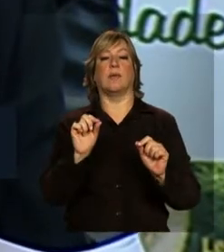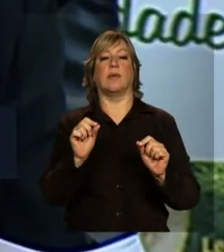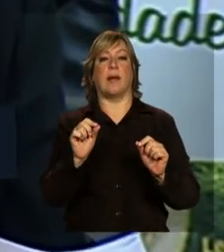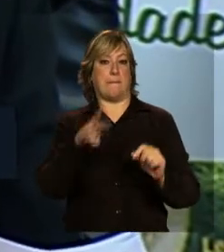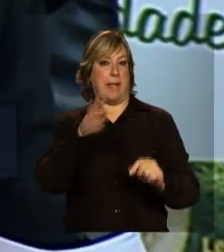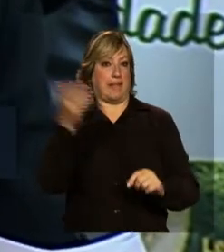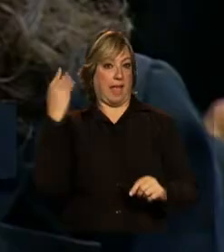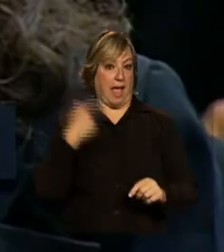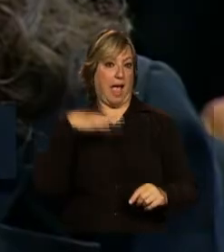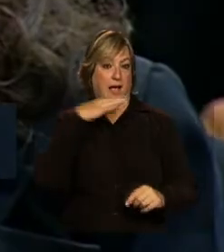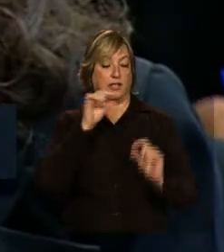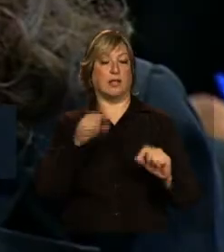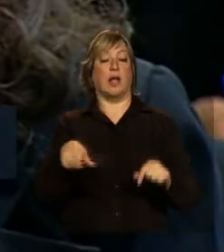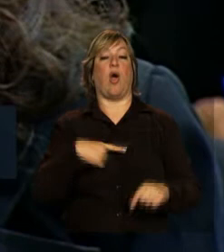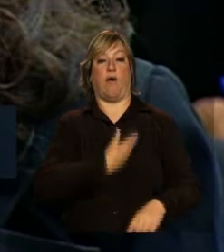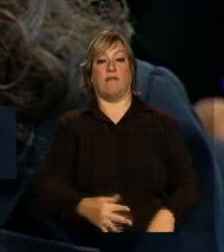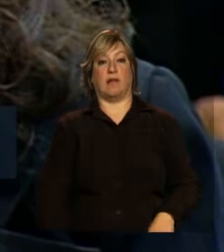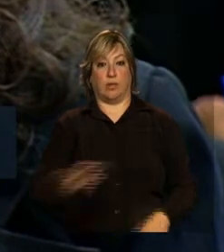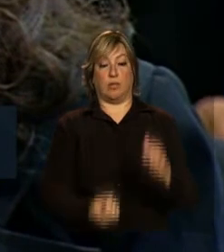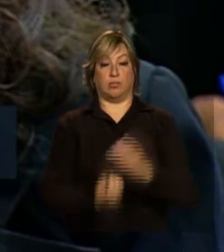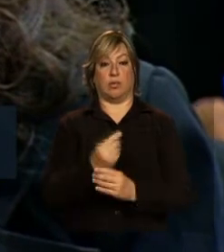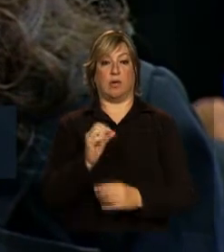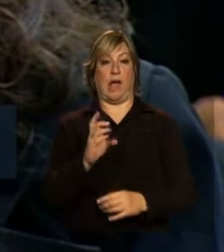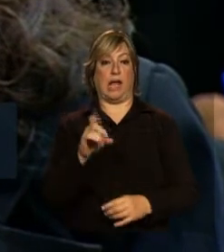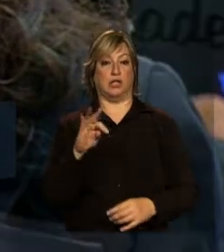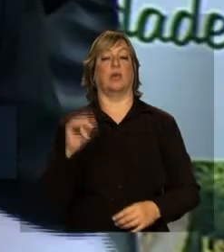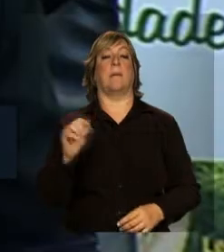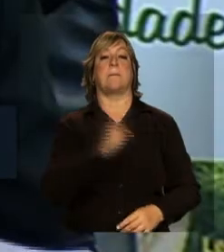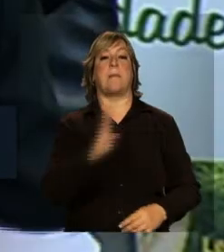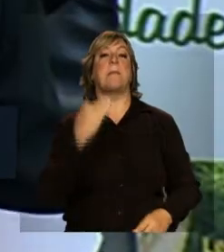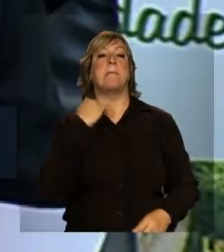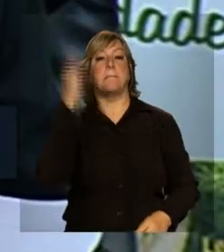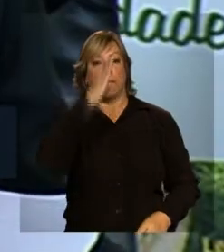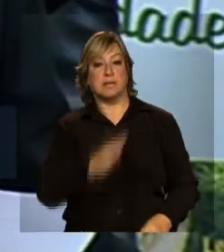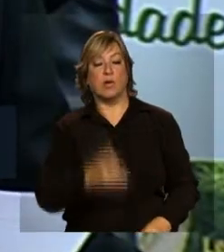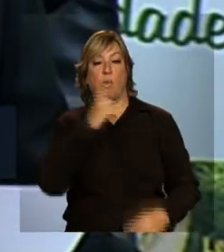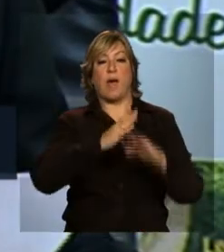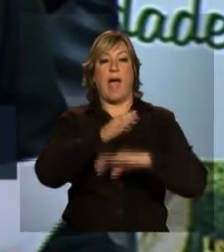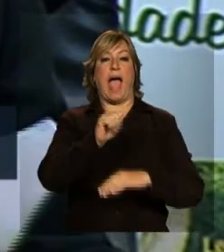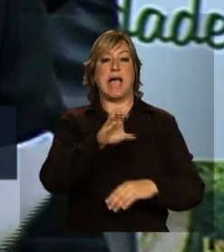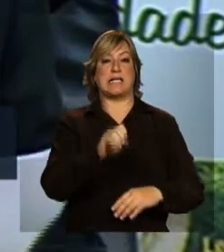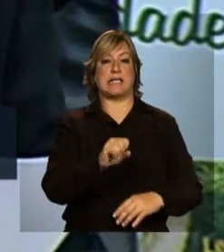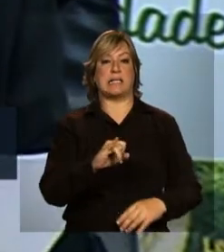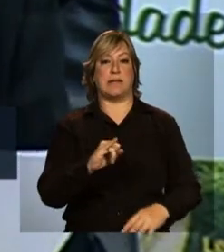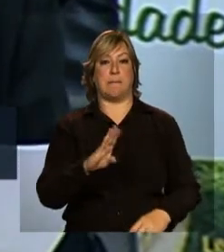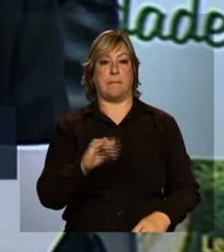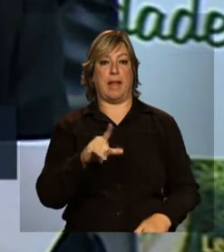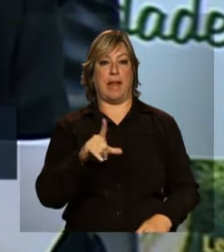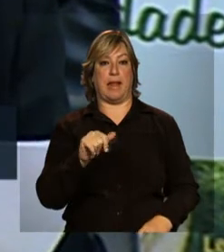o governo federal lançou a linha de crédito do Banco do Brasil Acessibilidade em fevereiro deste ano. Já